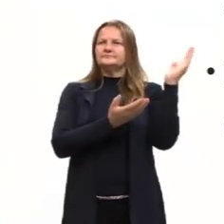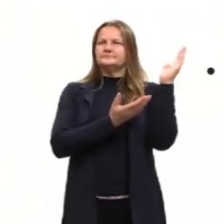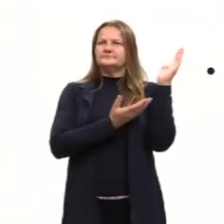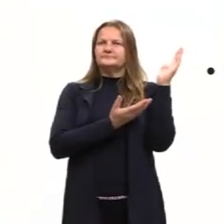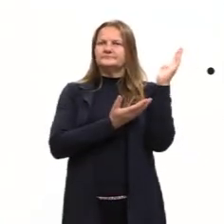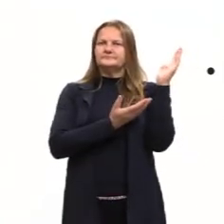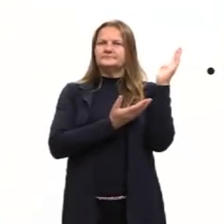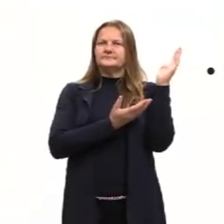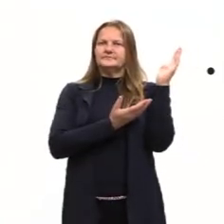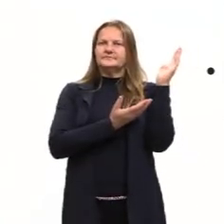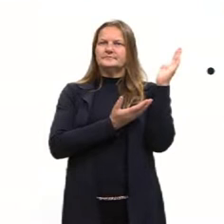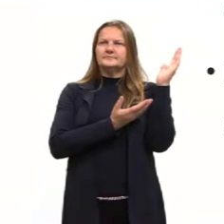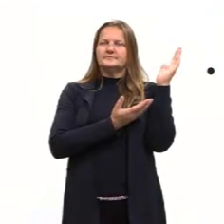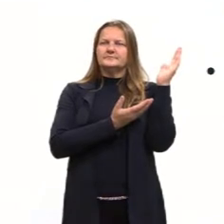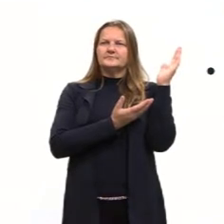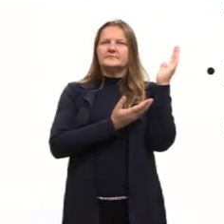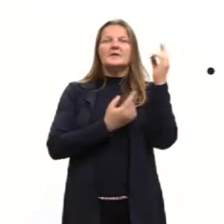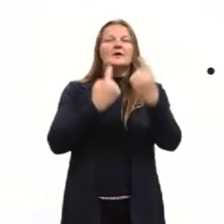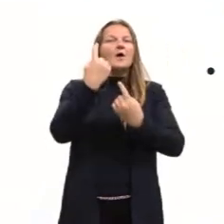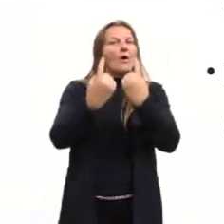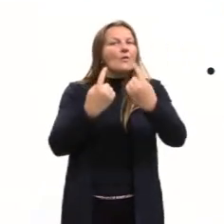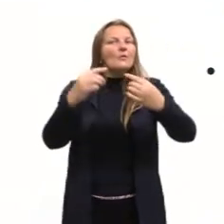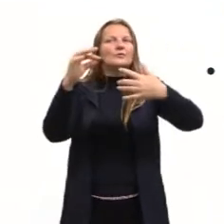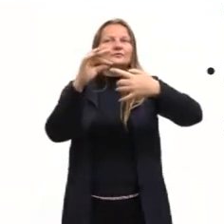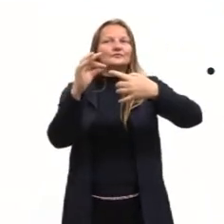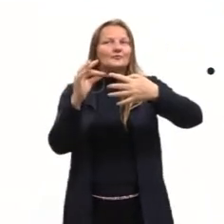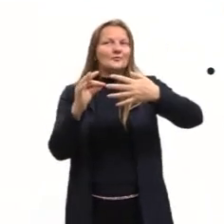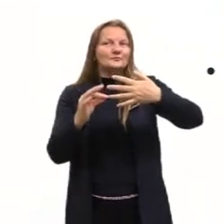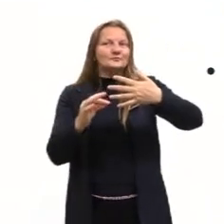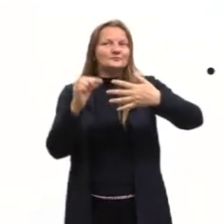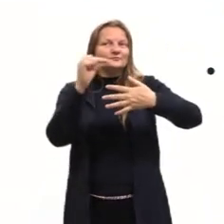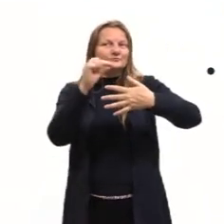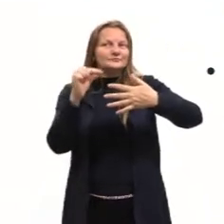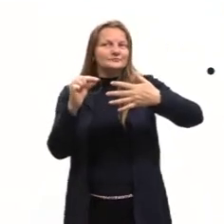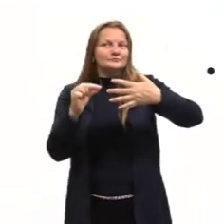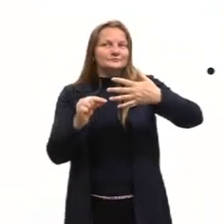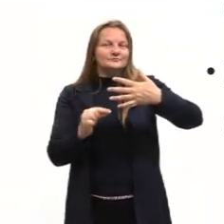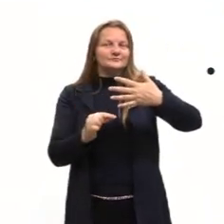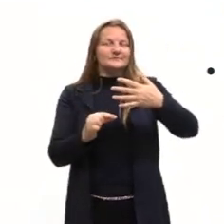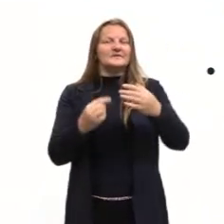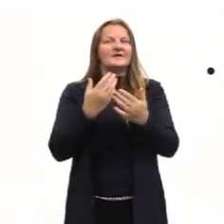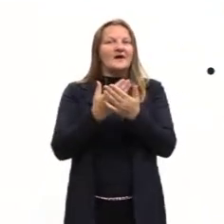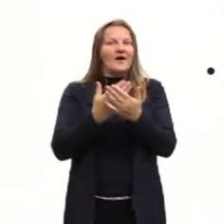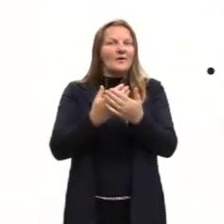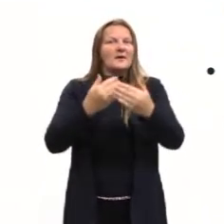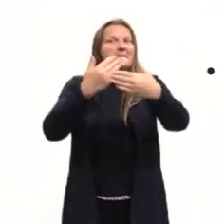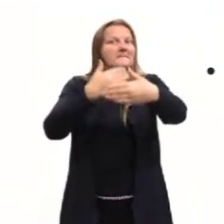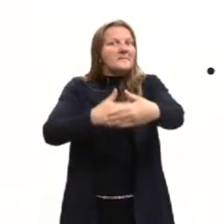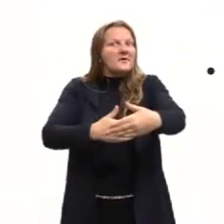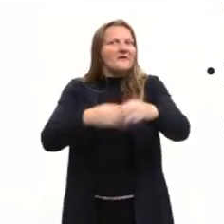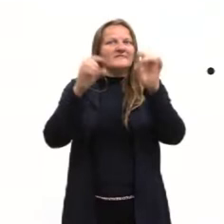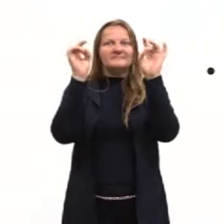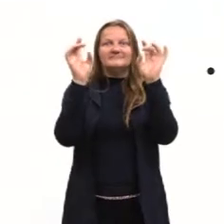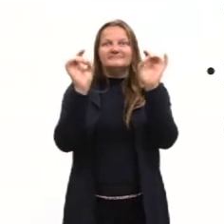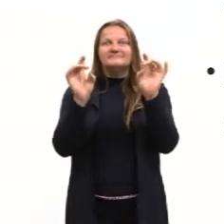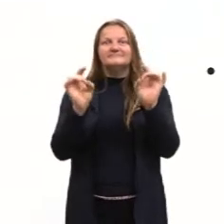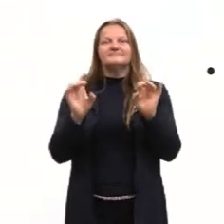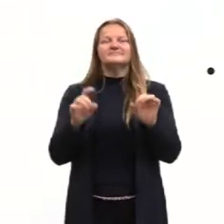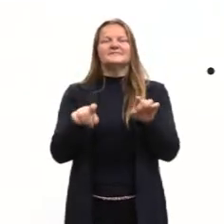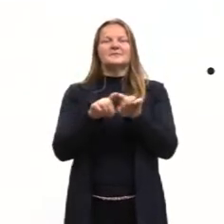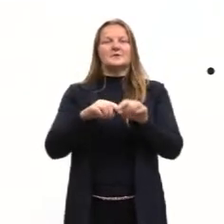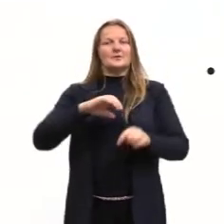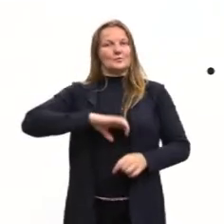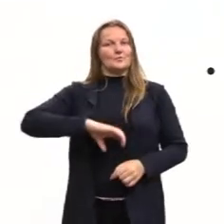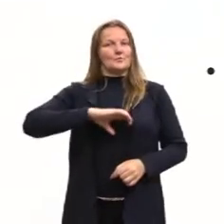com vocês alguns dos objetivos da aula, né? Alguns dos objetivos da prova, especialmente de